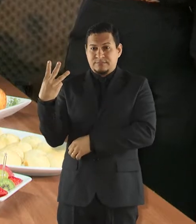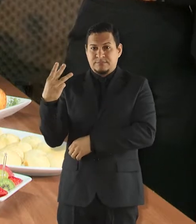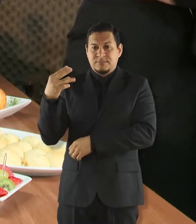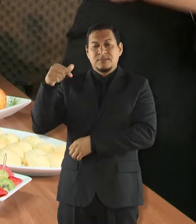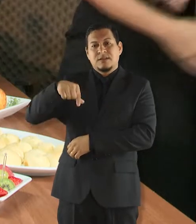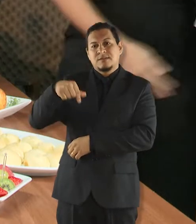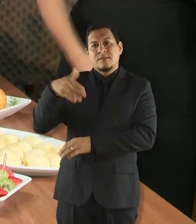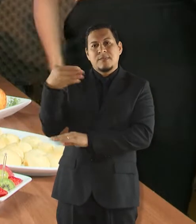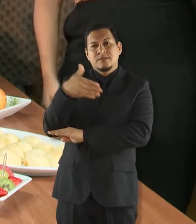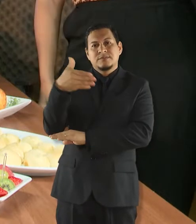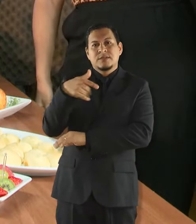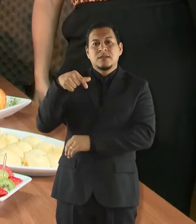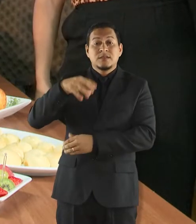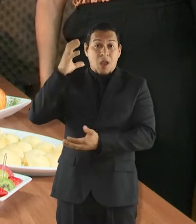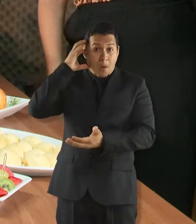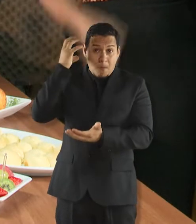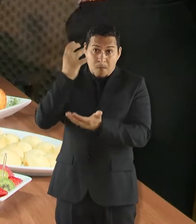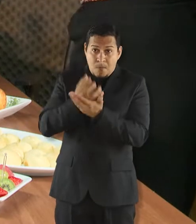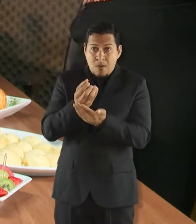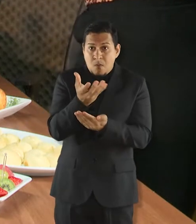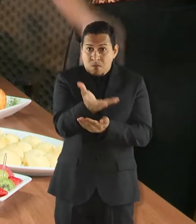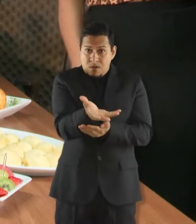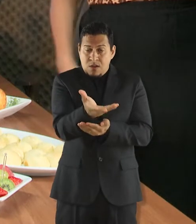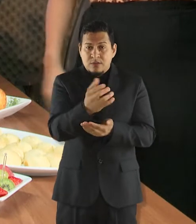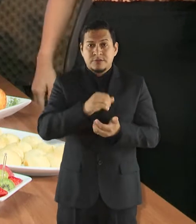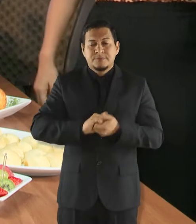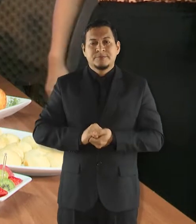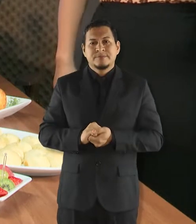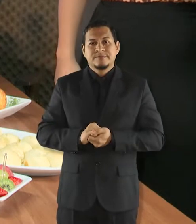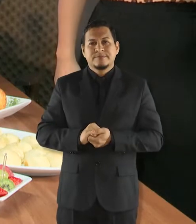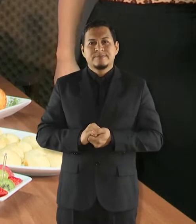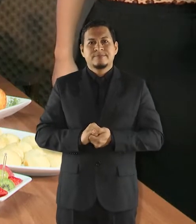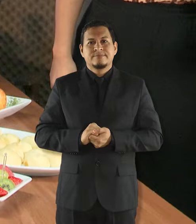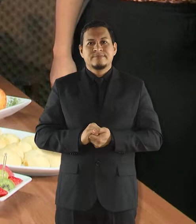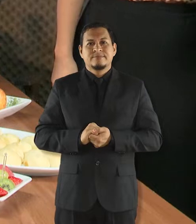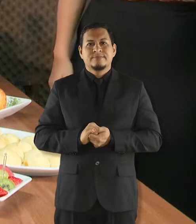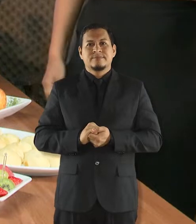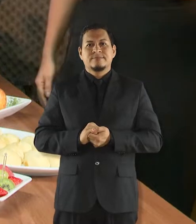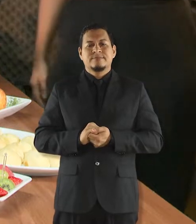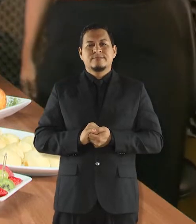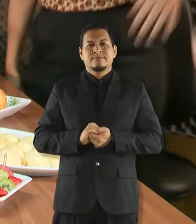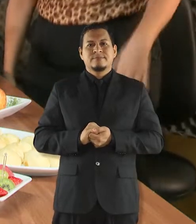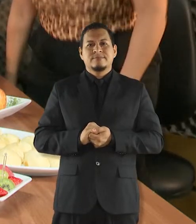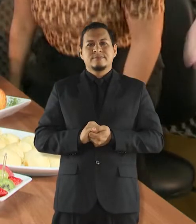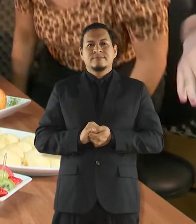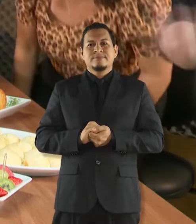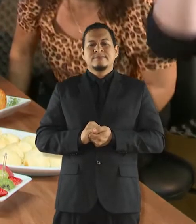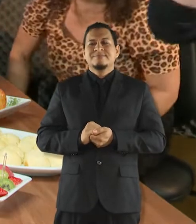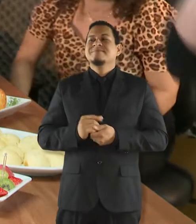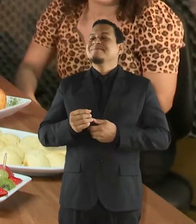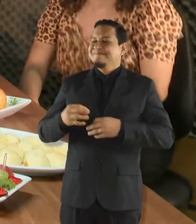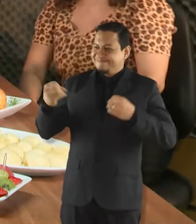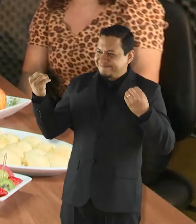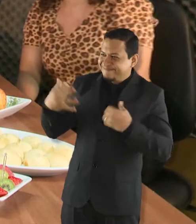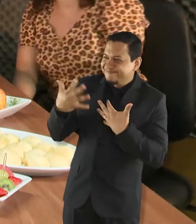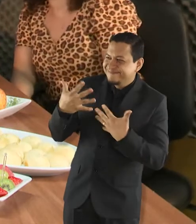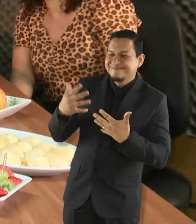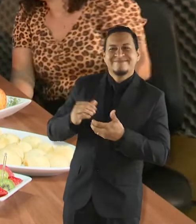pedagogas. São todos pedagogos. Linda, maravilhosa. Dá um tchauzinho, amiga. Oi, gente, Depois tchau. a gente conta mais. Eu já comi foi muito.